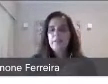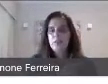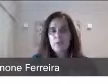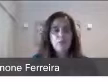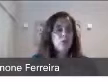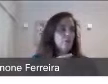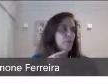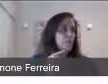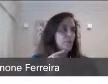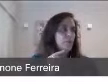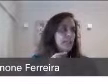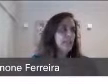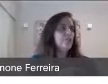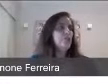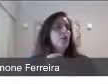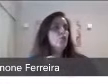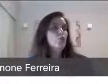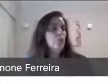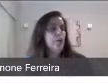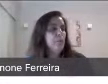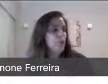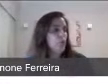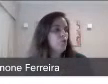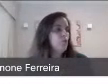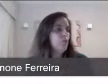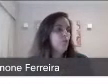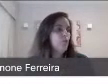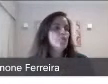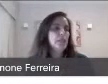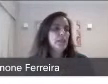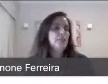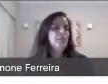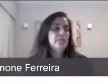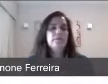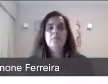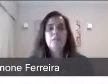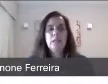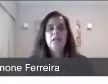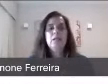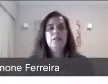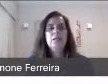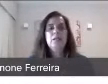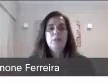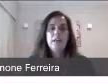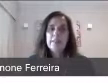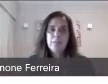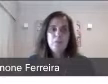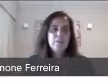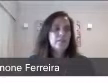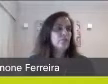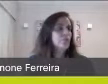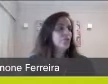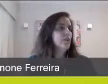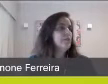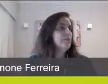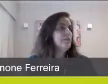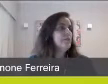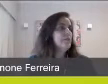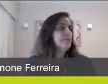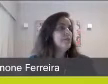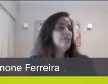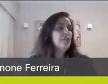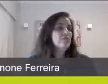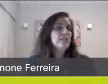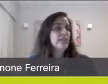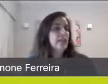foto, é um American English, super bom, super forte para quem precisa também melhorar o inglês, quem não precisa, todos nós, né? Education